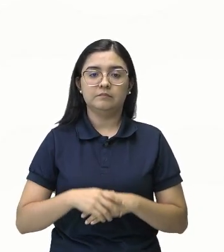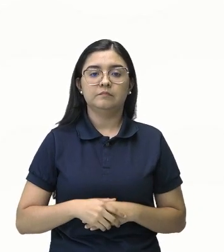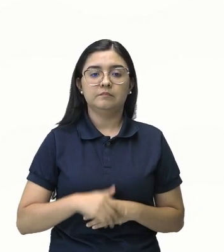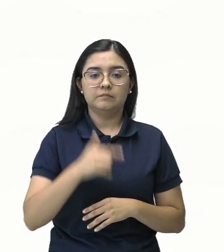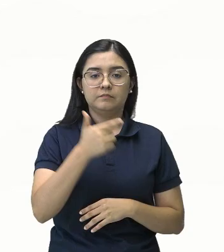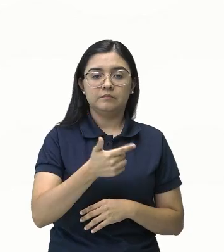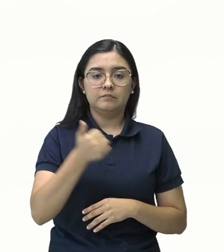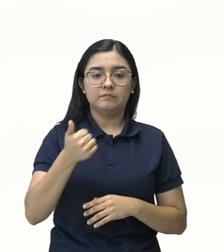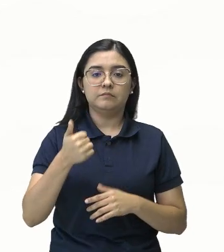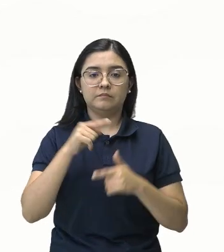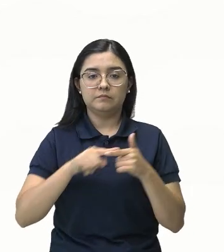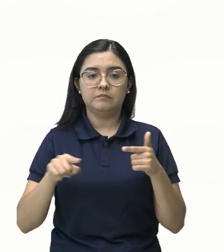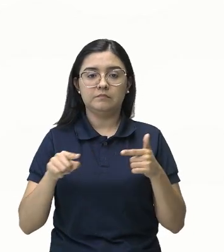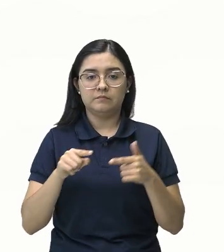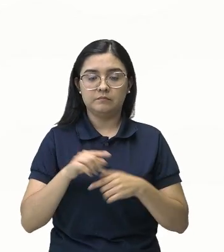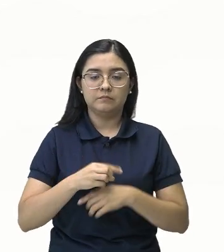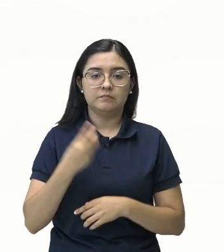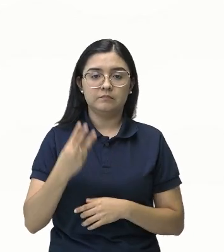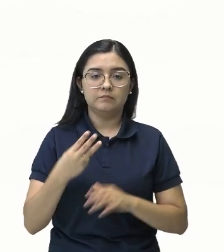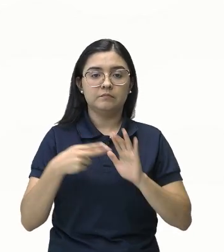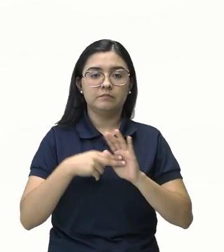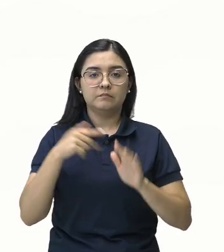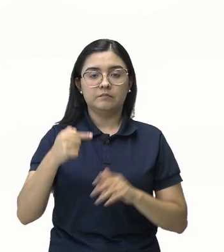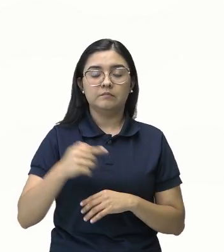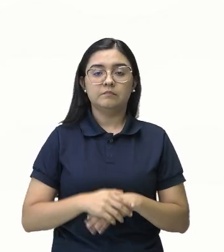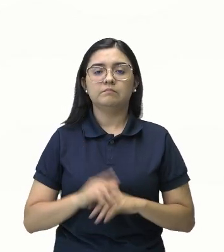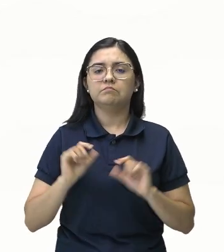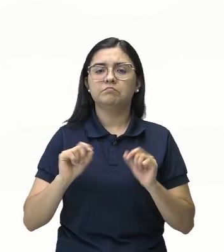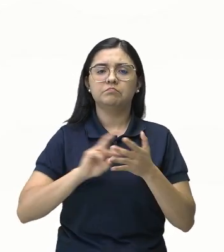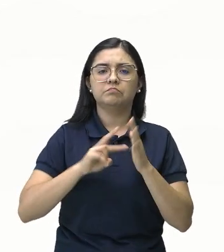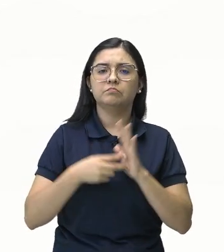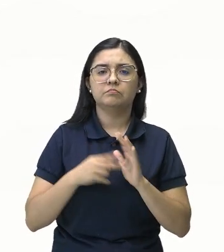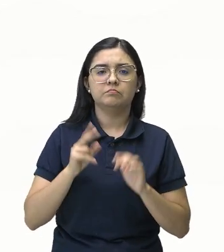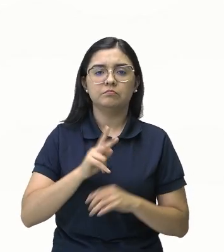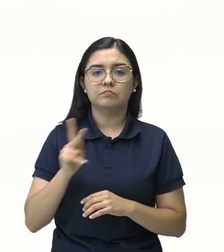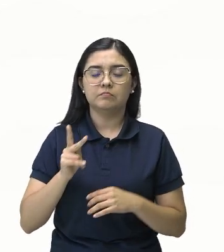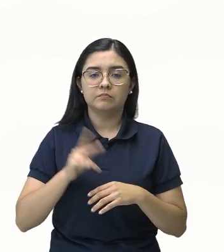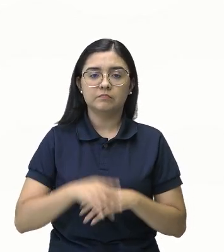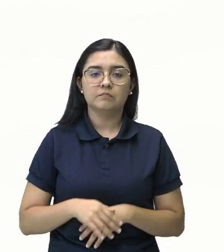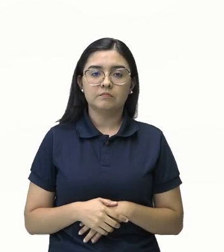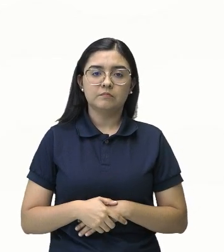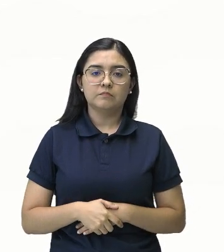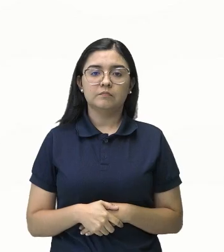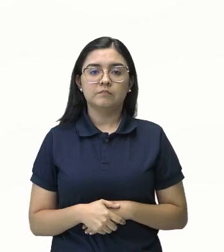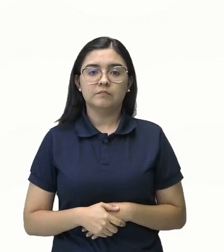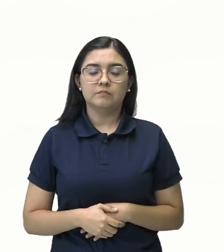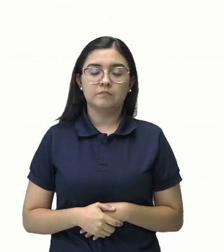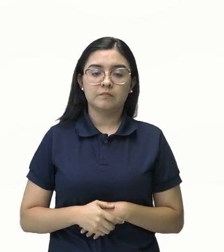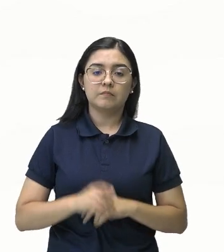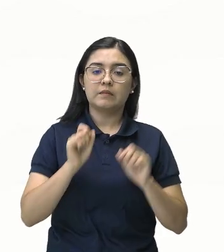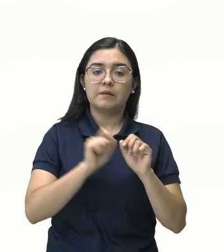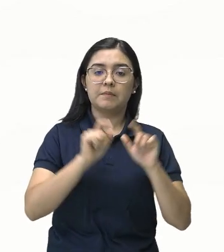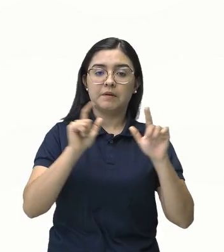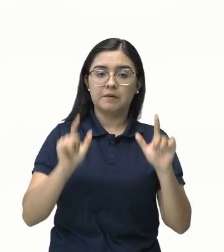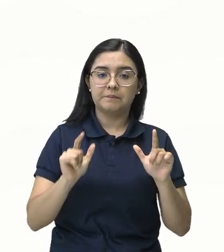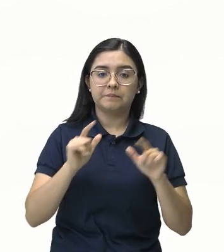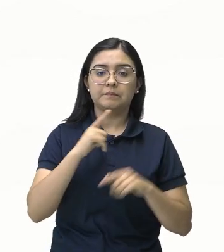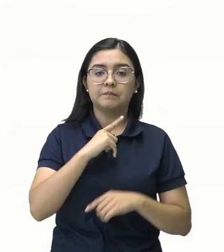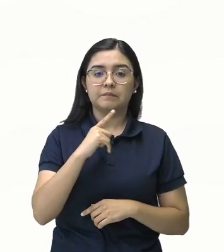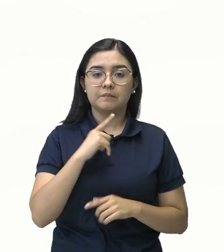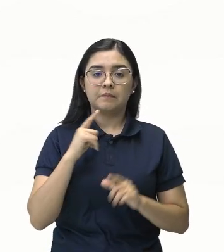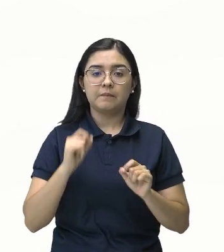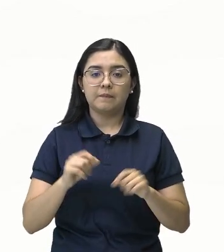3, 7. Tá, o que isso significa, professor? Que no turno da manhã